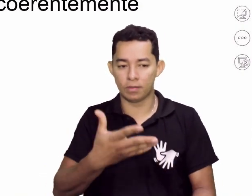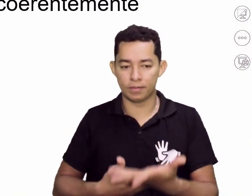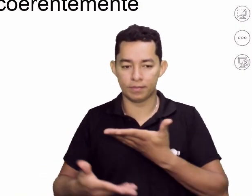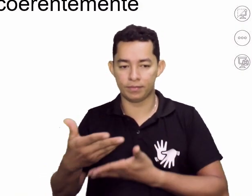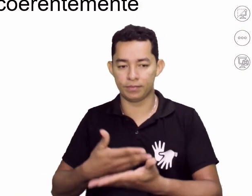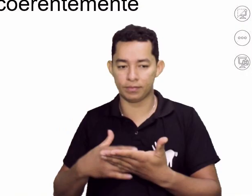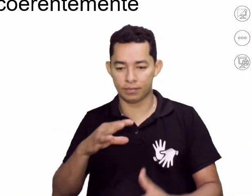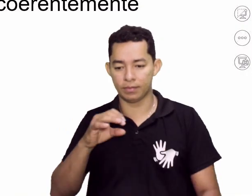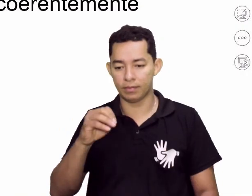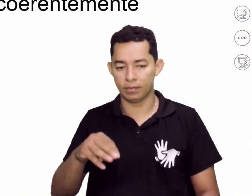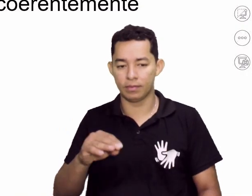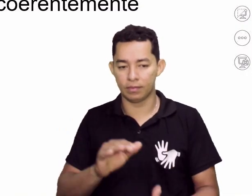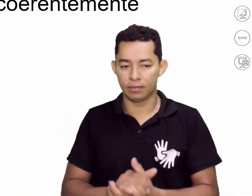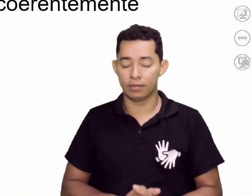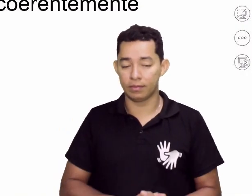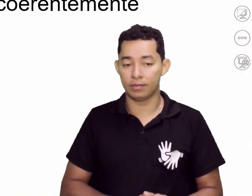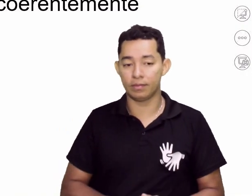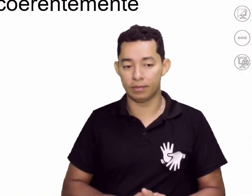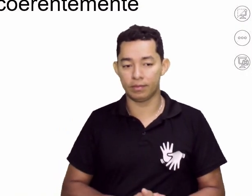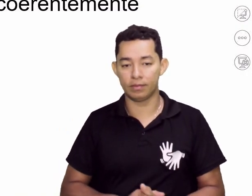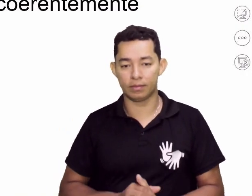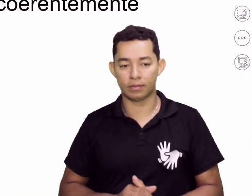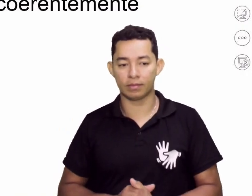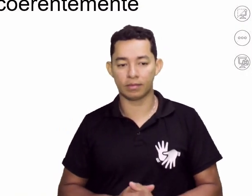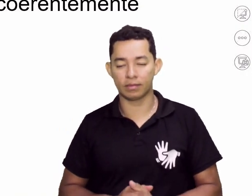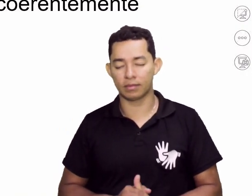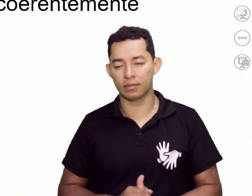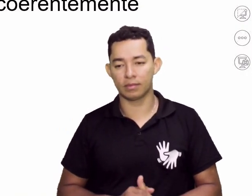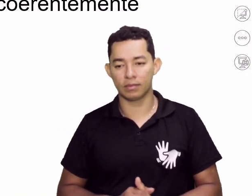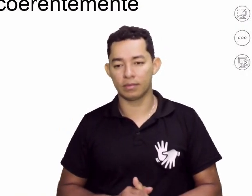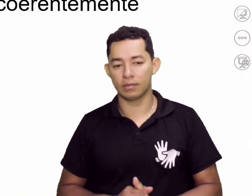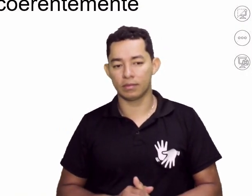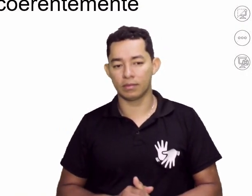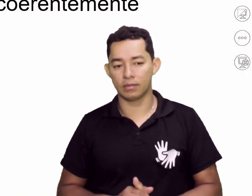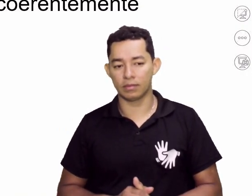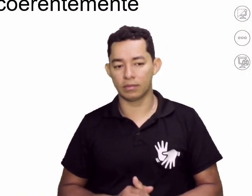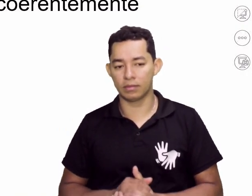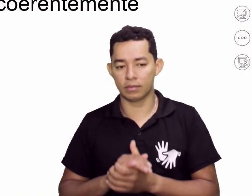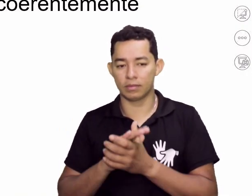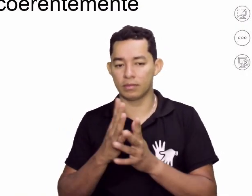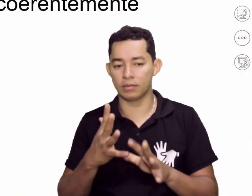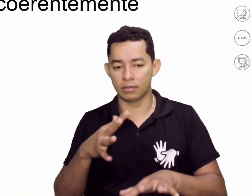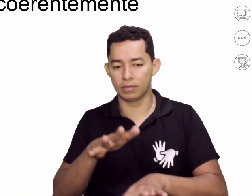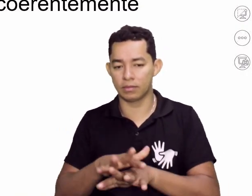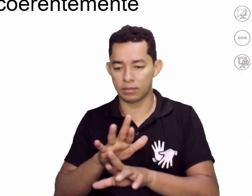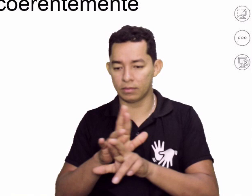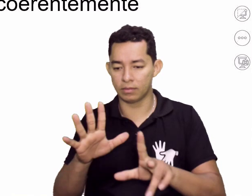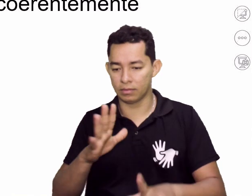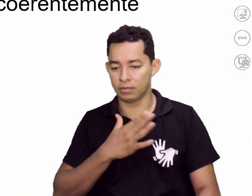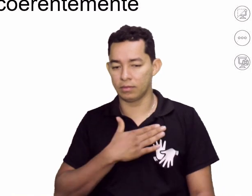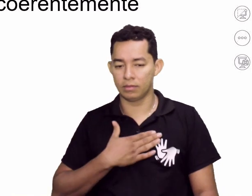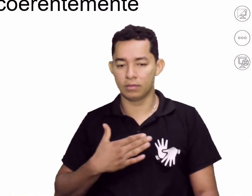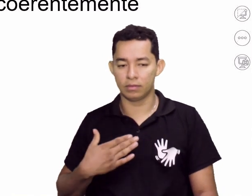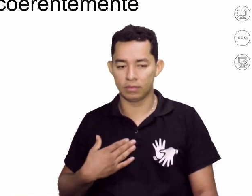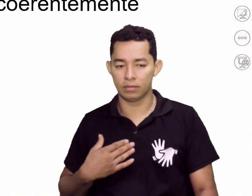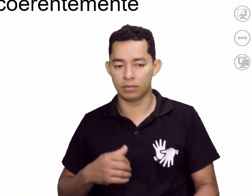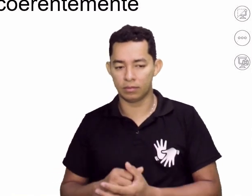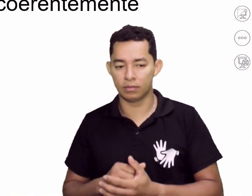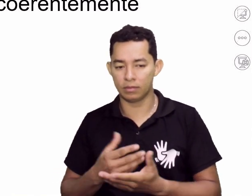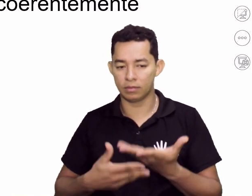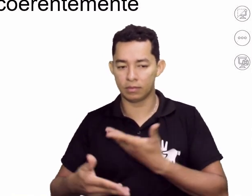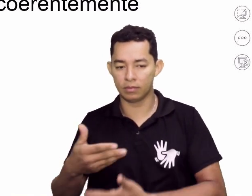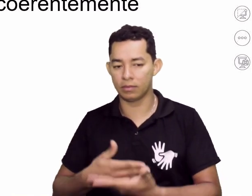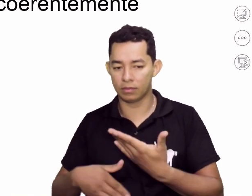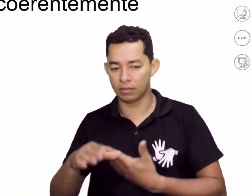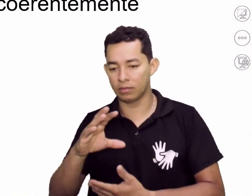com... Aí você tem aqui a inclusão de diferentes corpos, a relação corpo-mente, a ocupação de